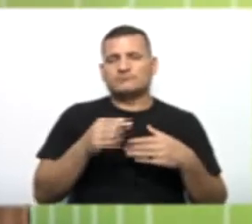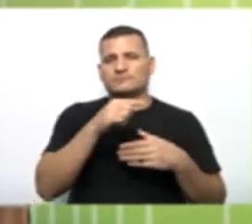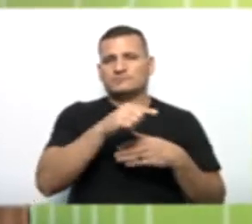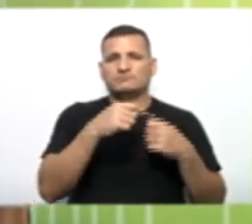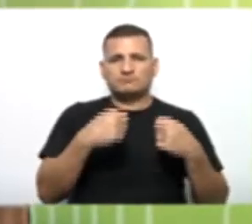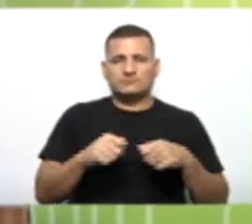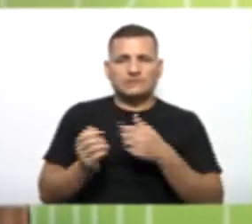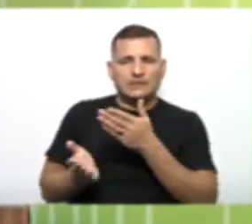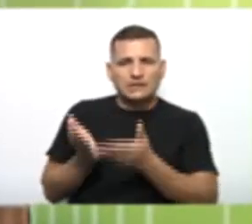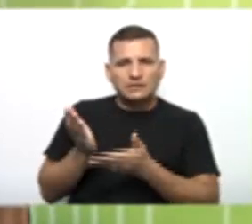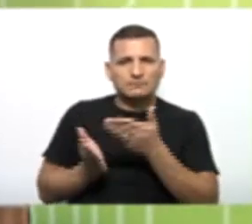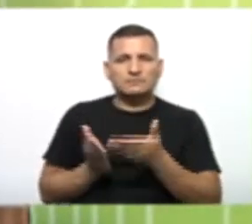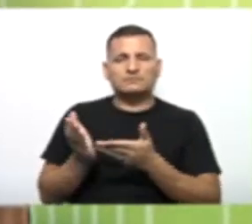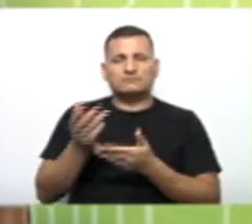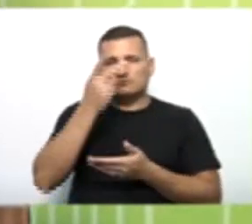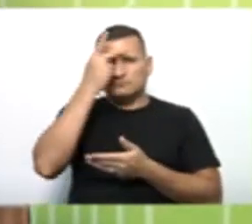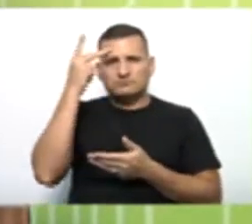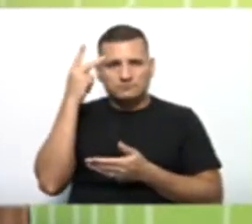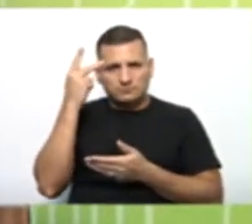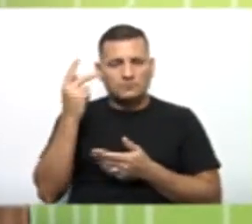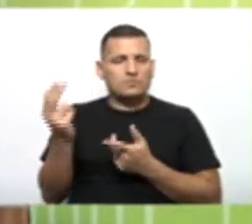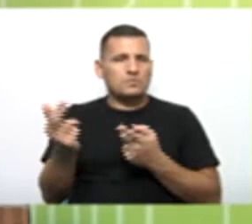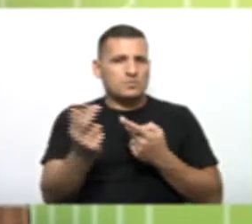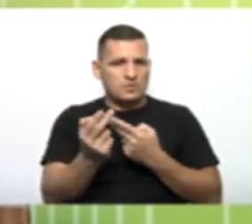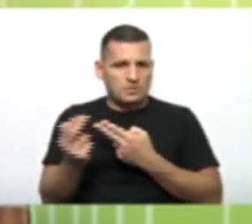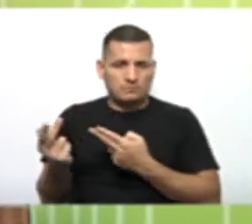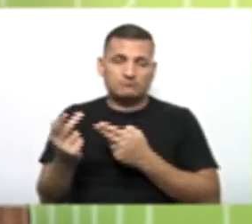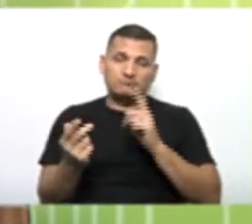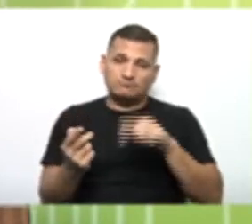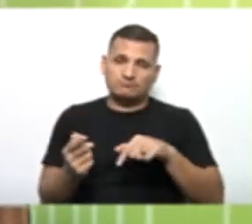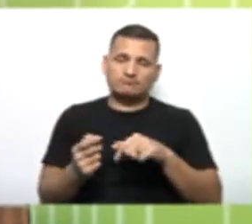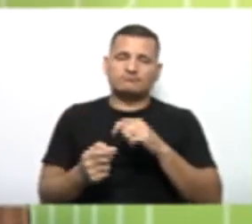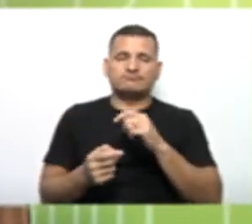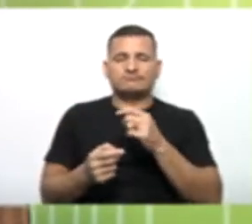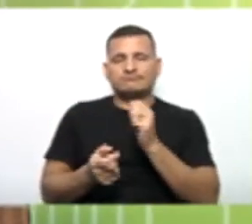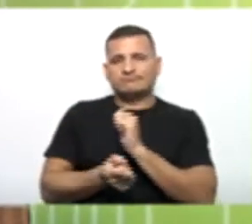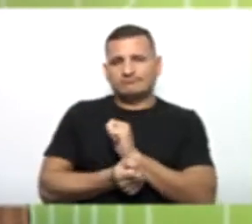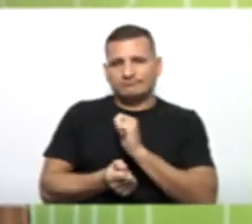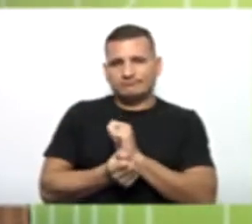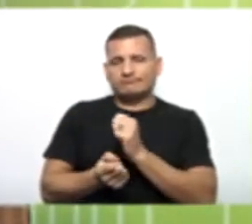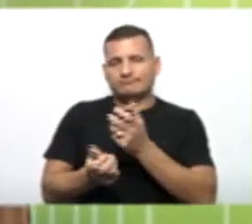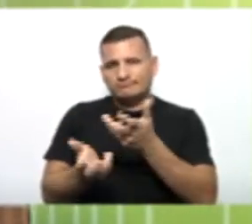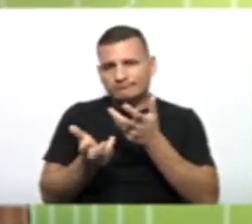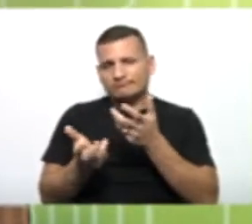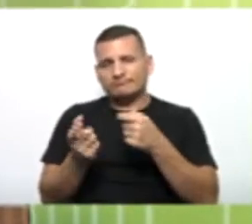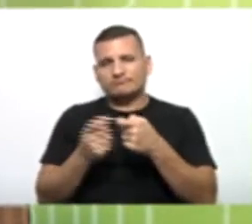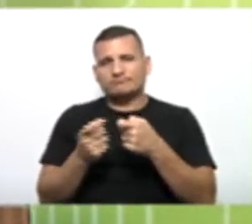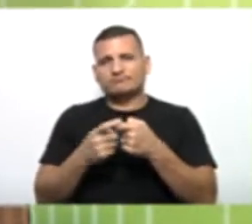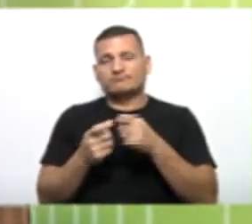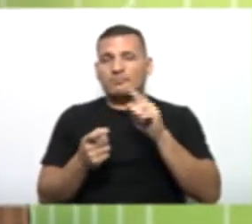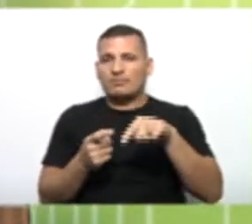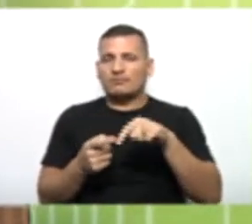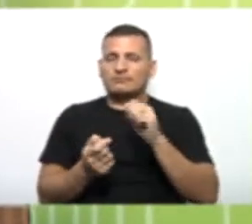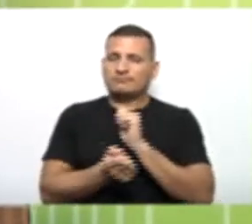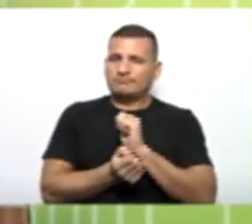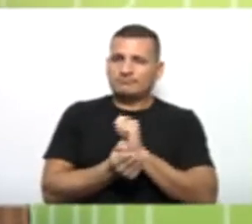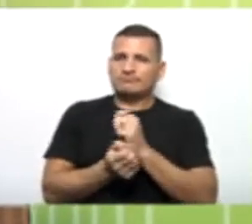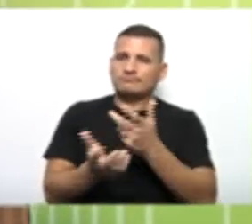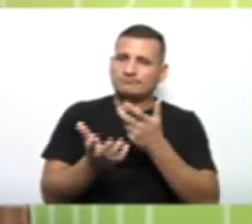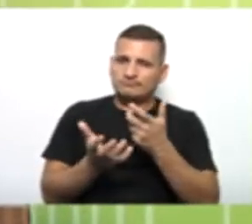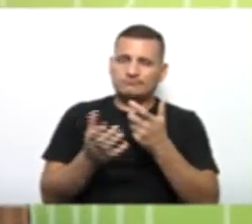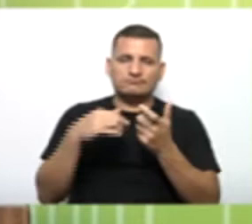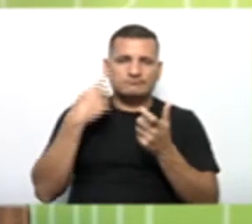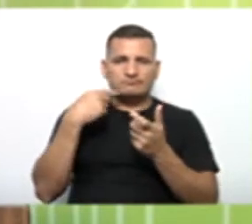da mesma forma e é isso que se espera do médico é isso que se espera do advogado é isso que se espera do